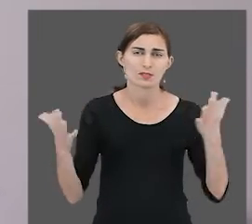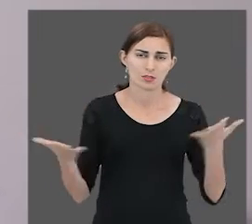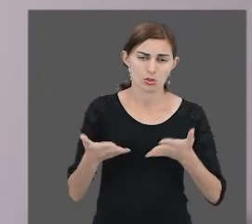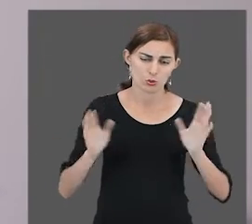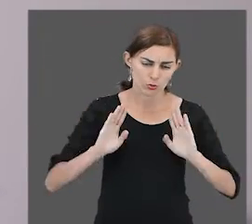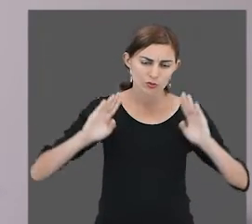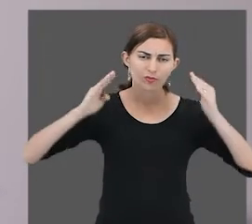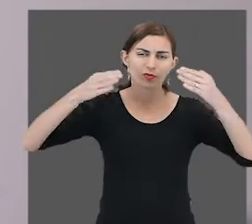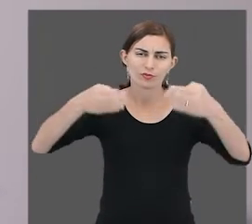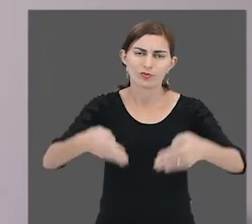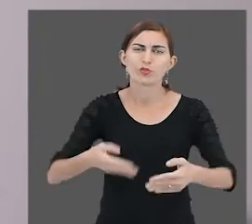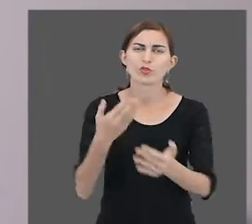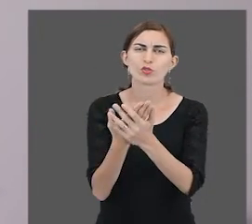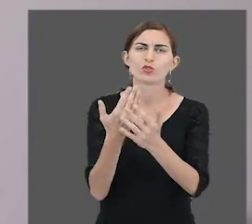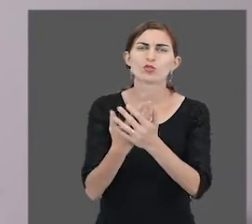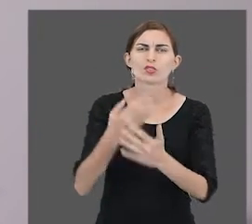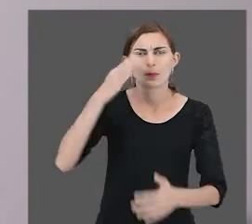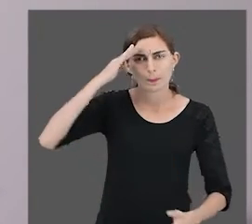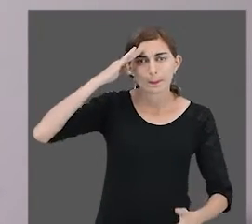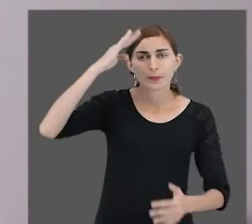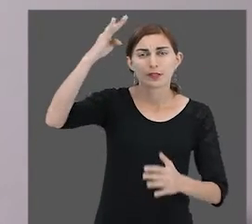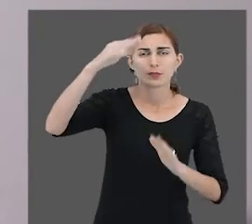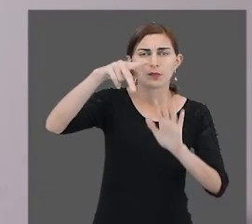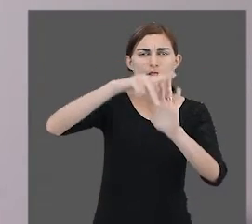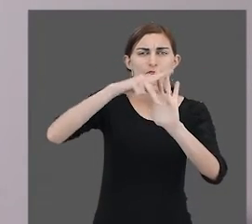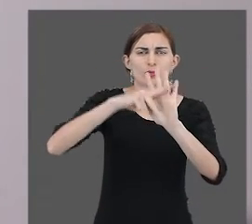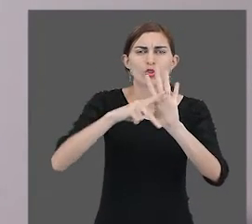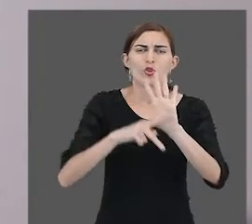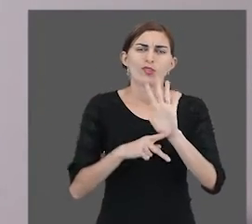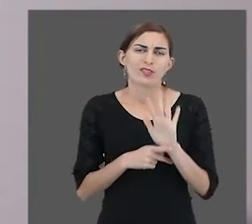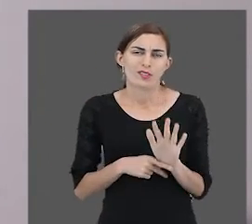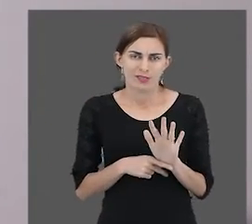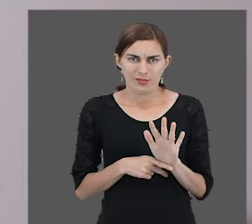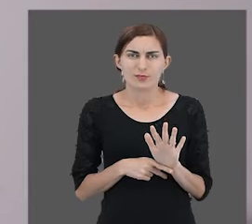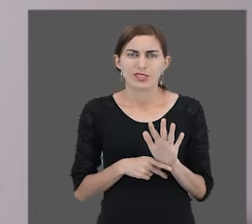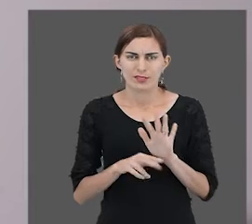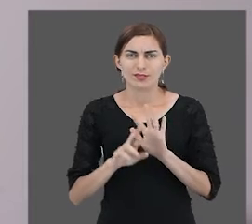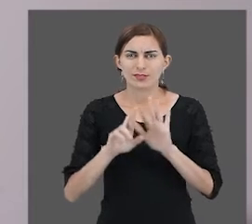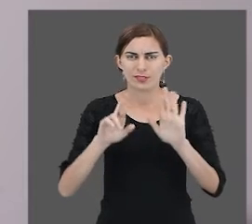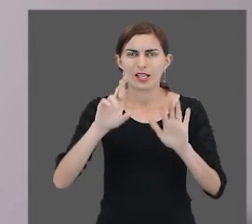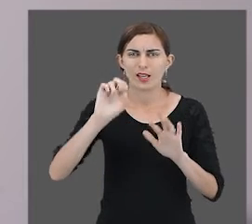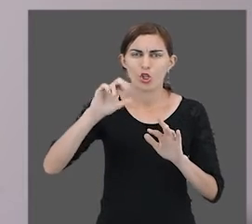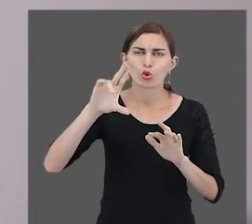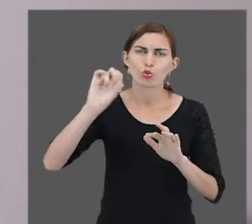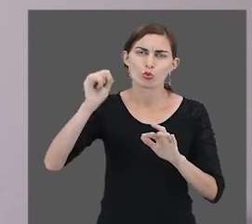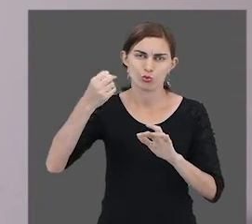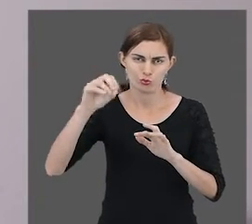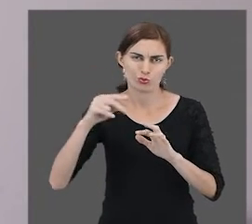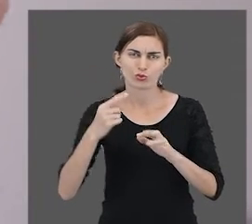vai focar o nosso estudo nos principais programas em termos de montante de recursos que são